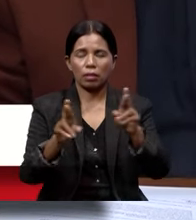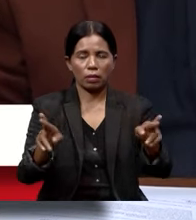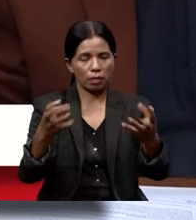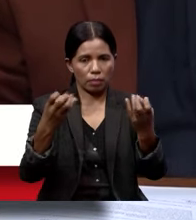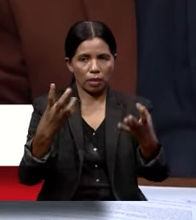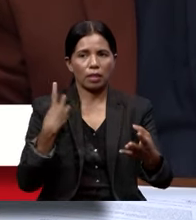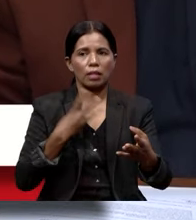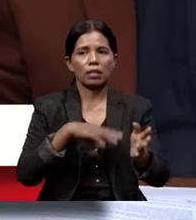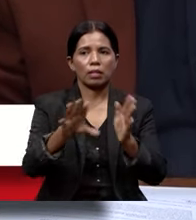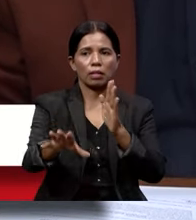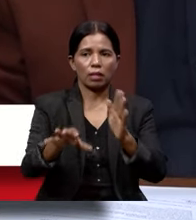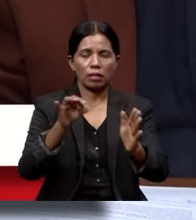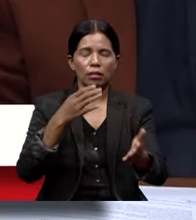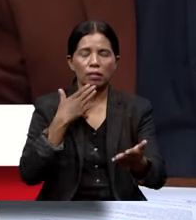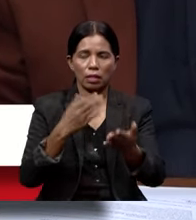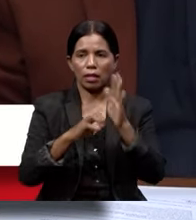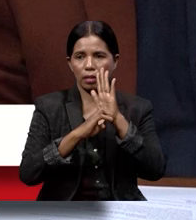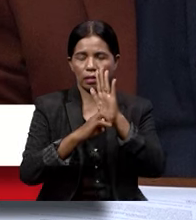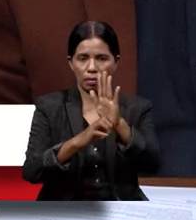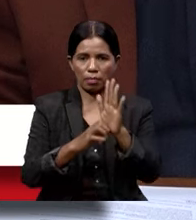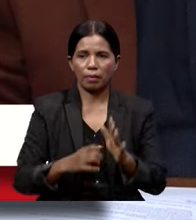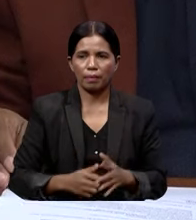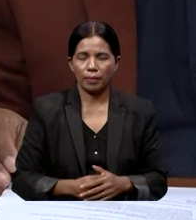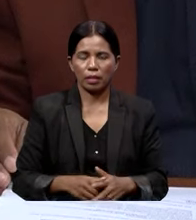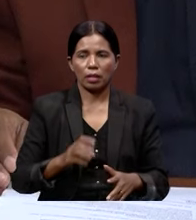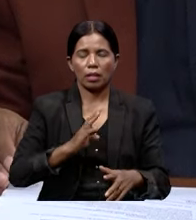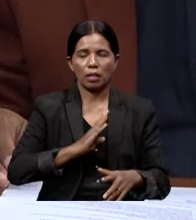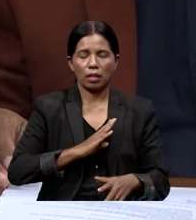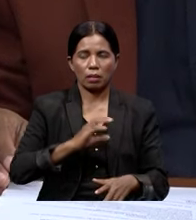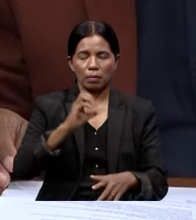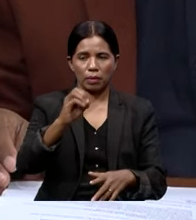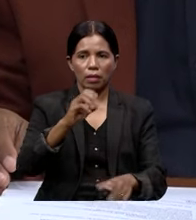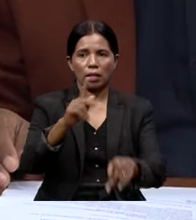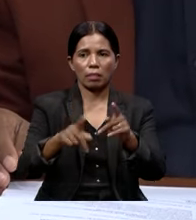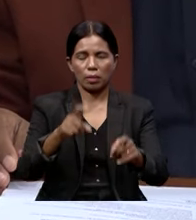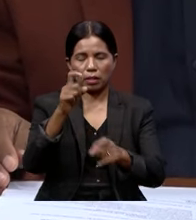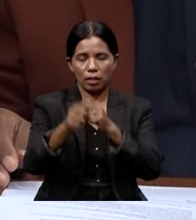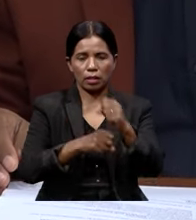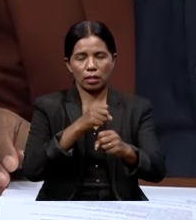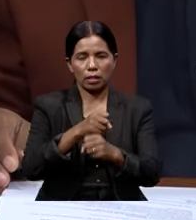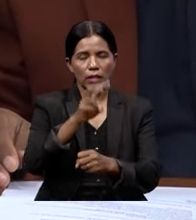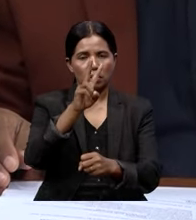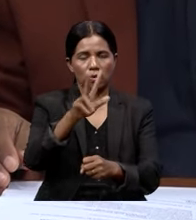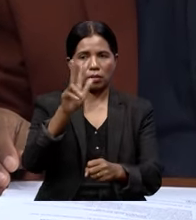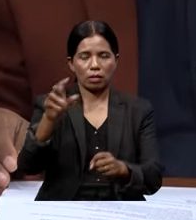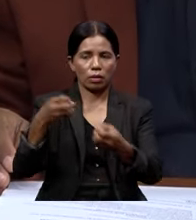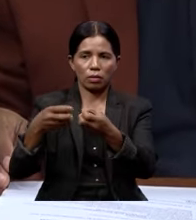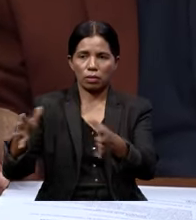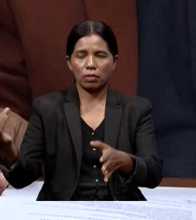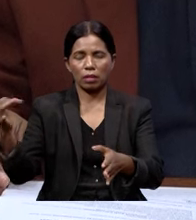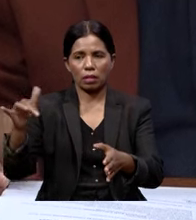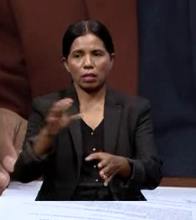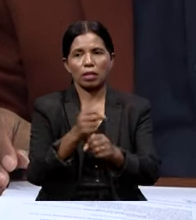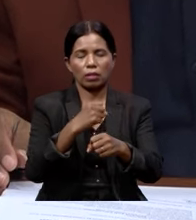maka ita hetan progresso. Por exemplo, ia Bobonaro é matina rua toro la abandona ela ser na obrigação